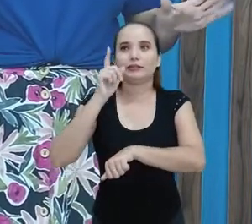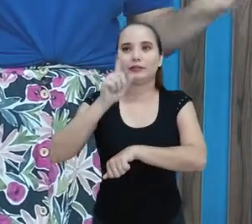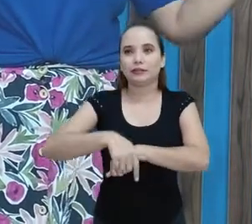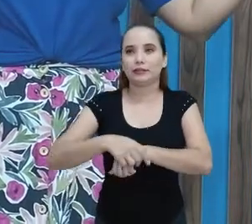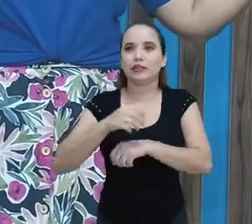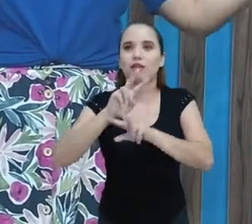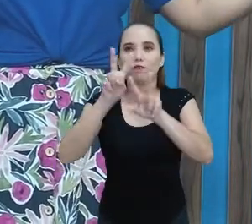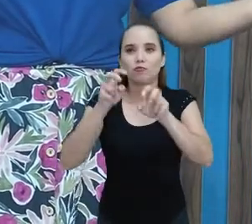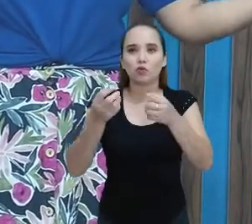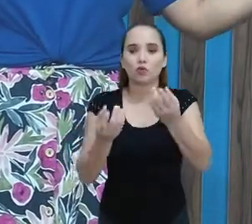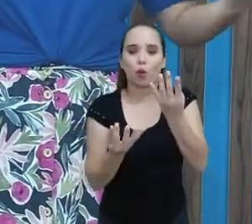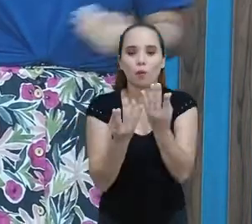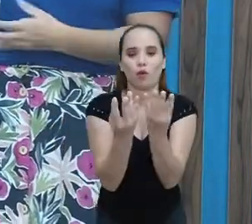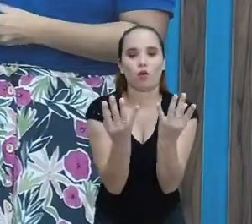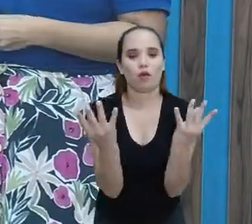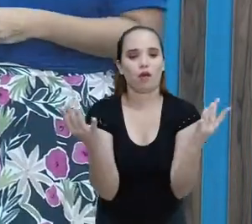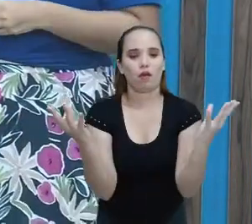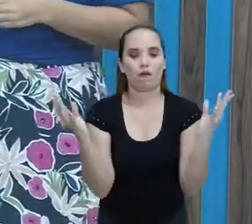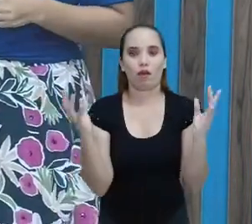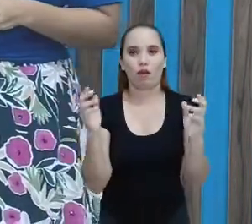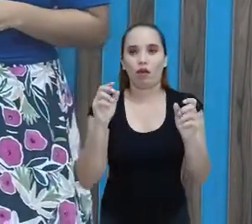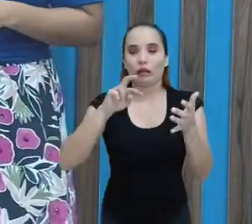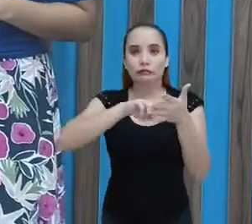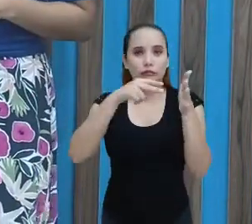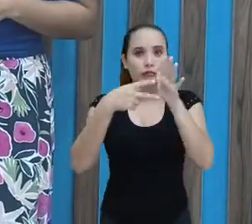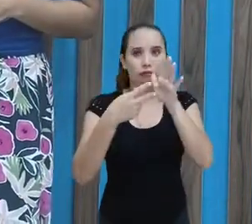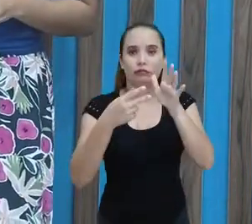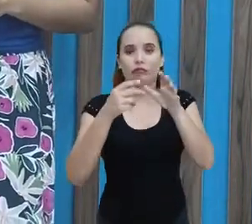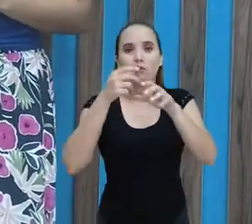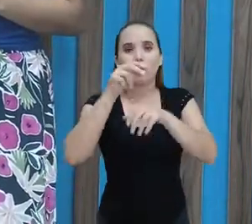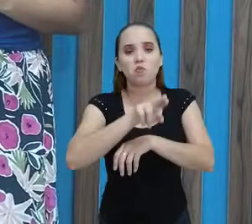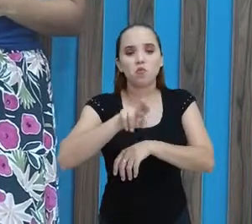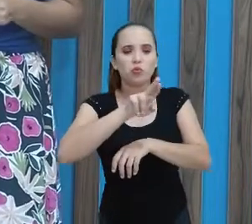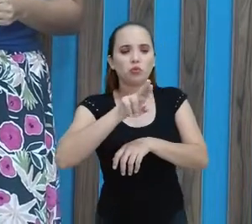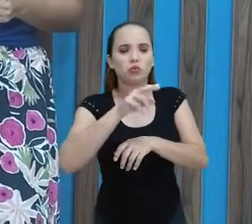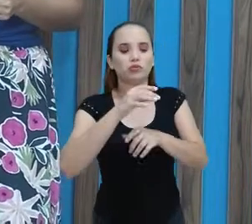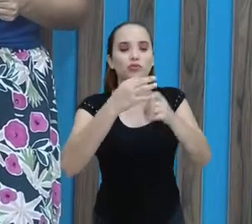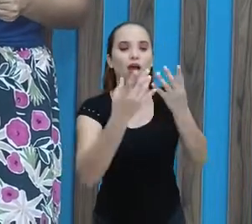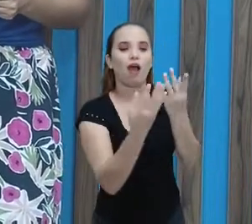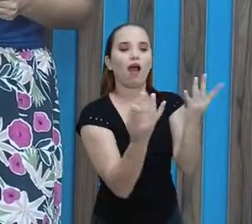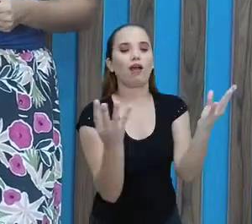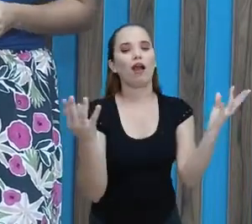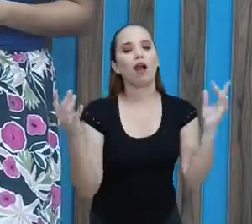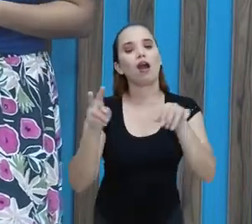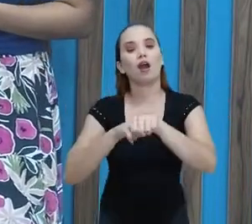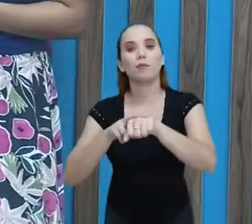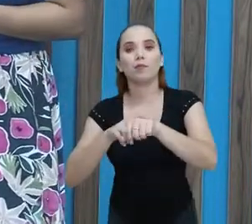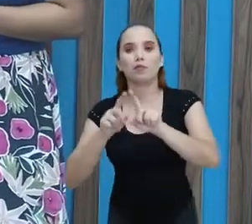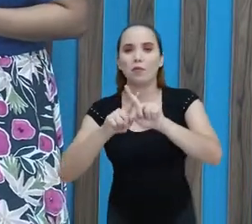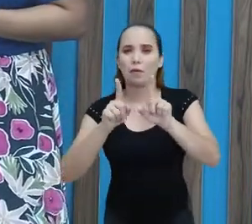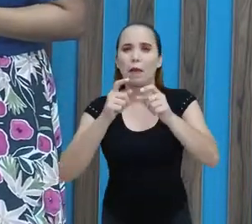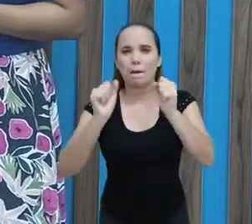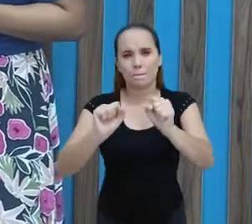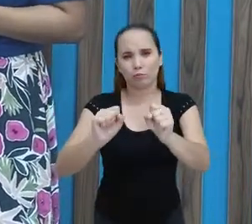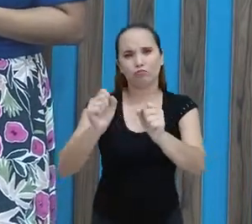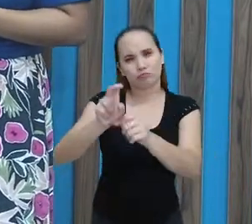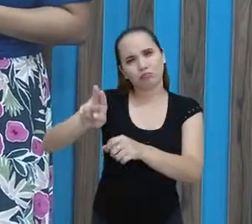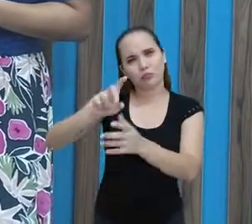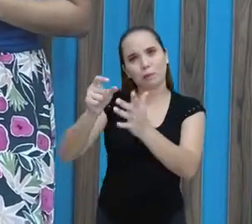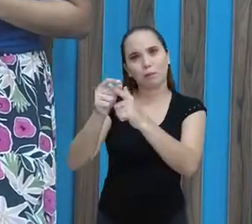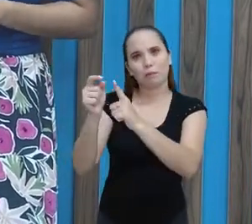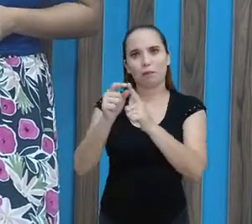verde, ele prefere usar o quê? O seu pé, né? O pé gracioso e nu, descalço,